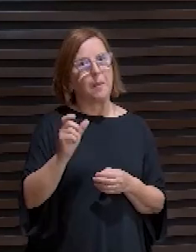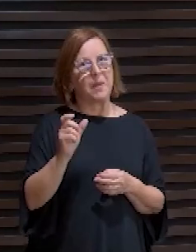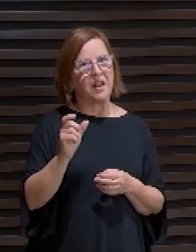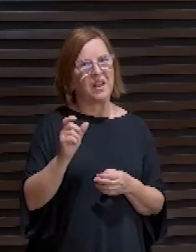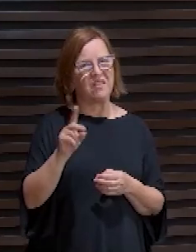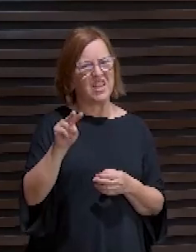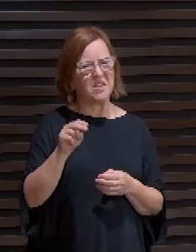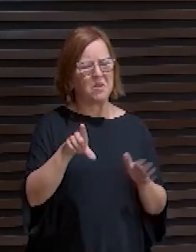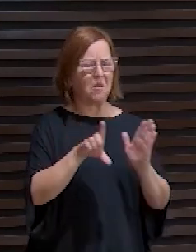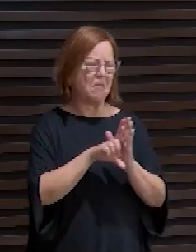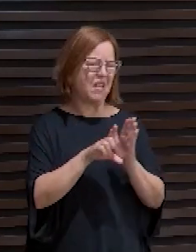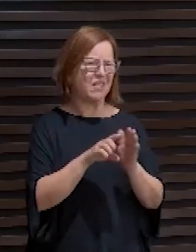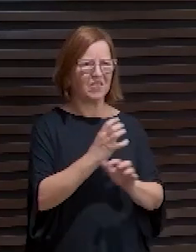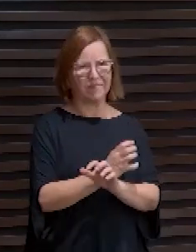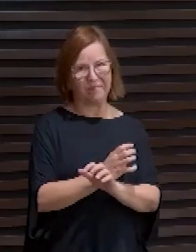vazia.